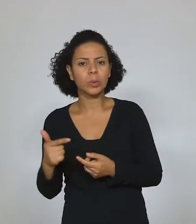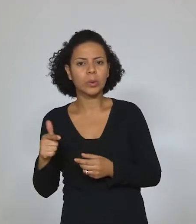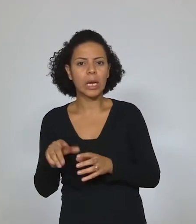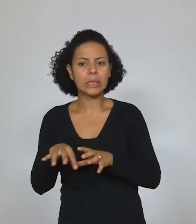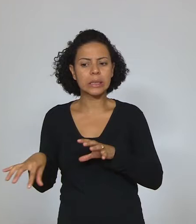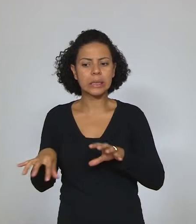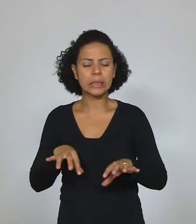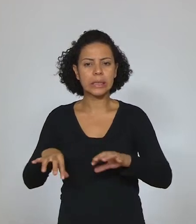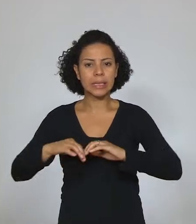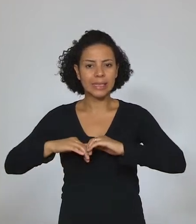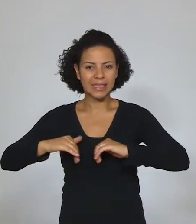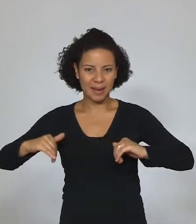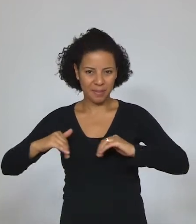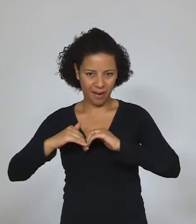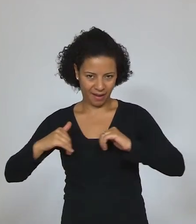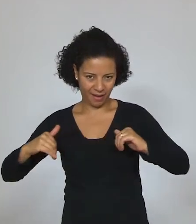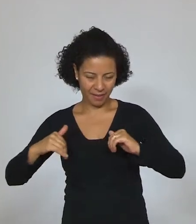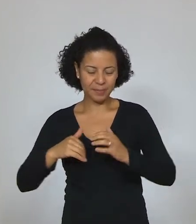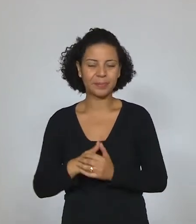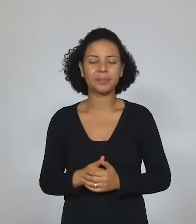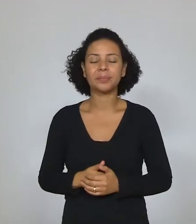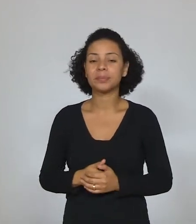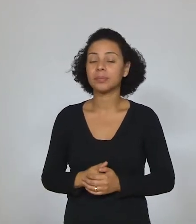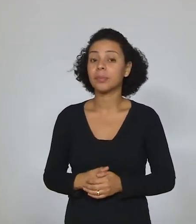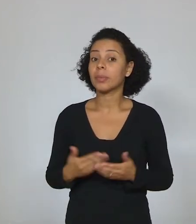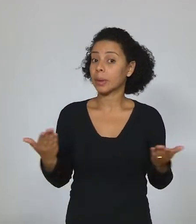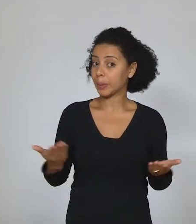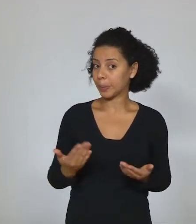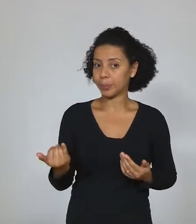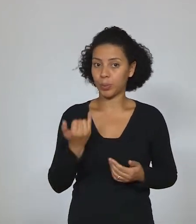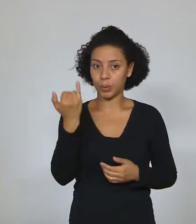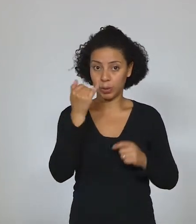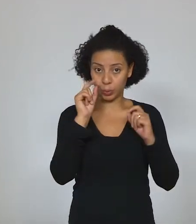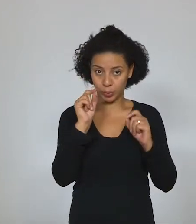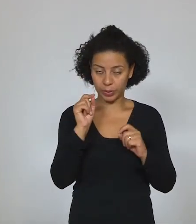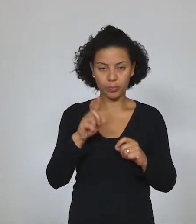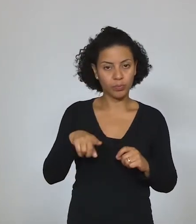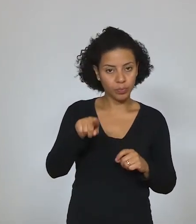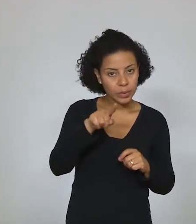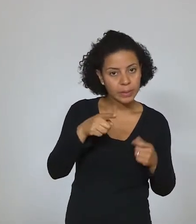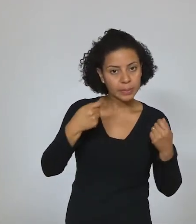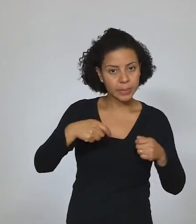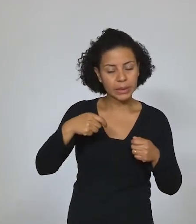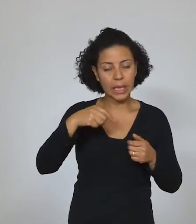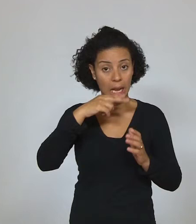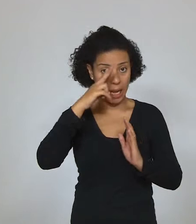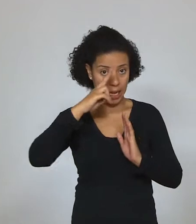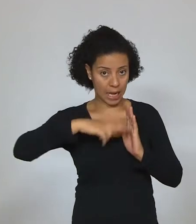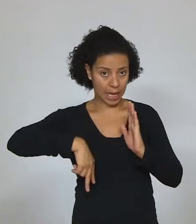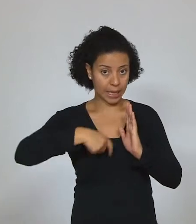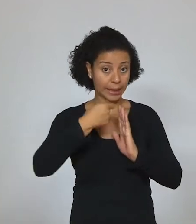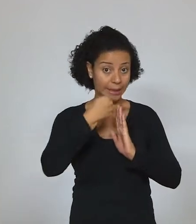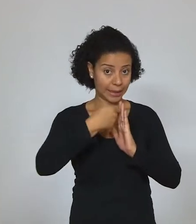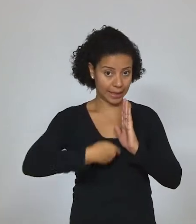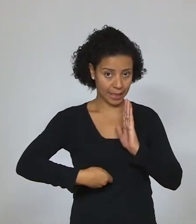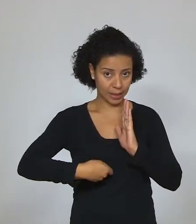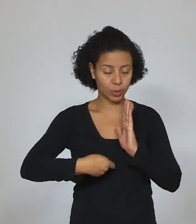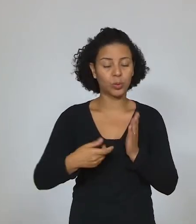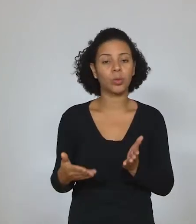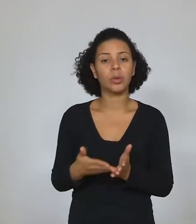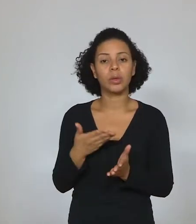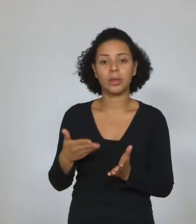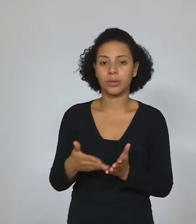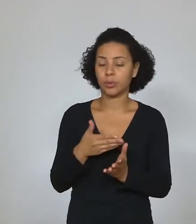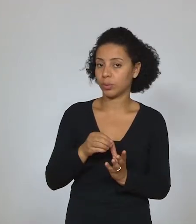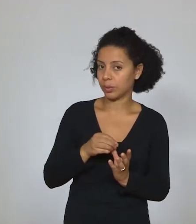ambiental muito importante. Para isso, proponho que você leia os dois textos de referência do Trilha de